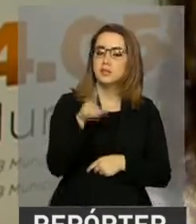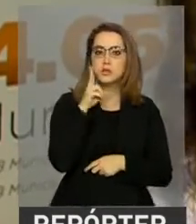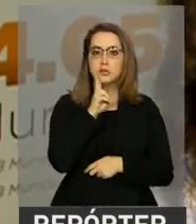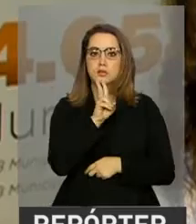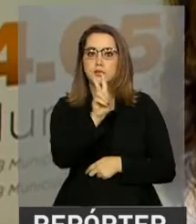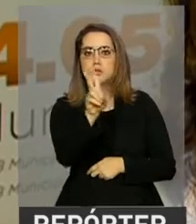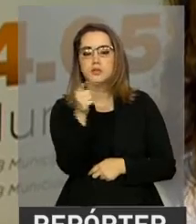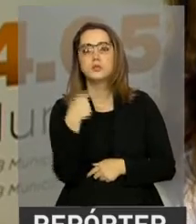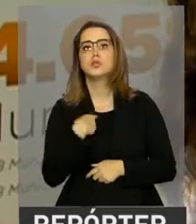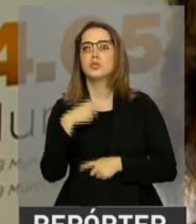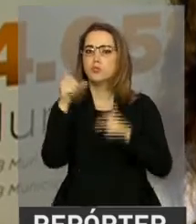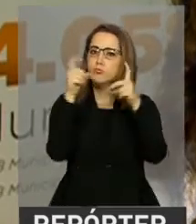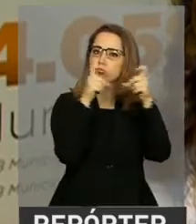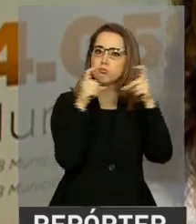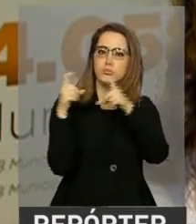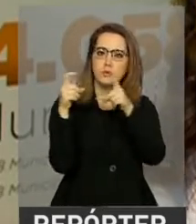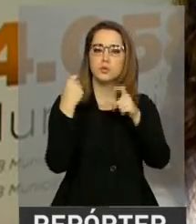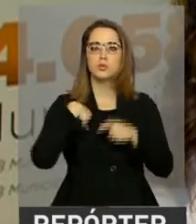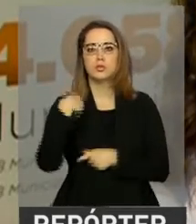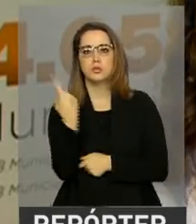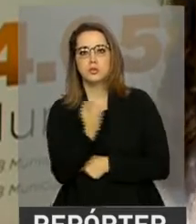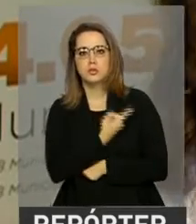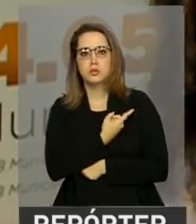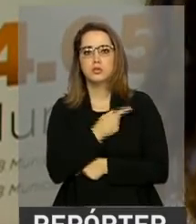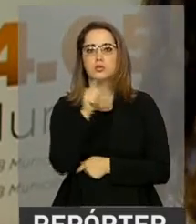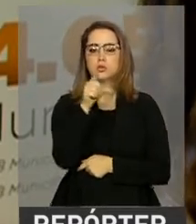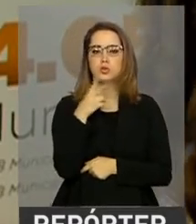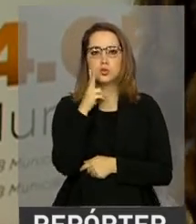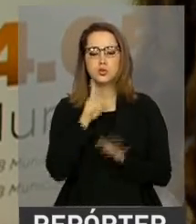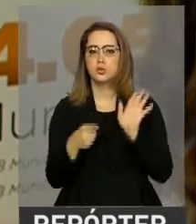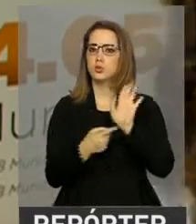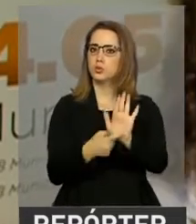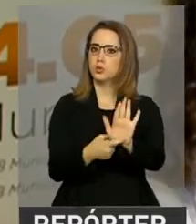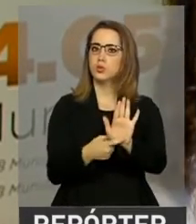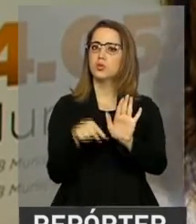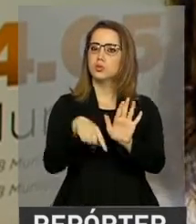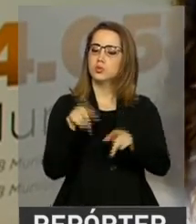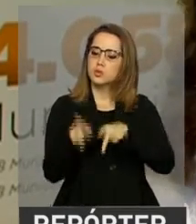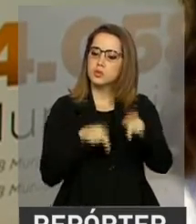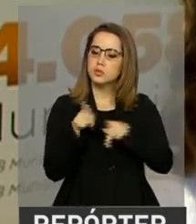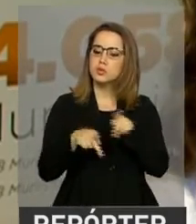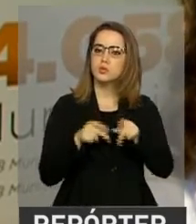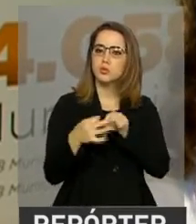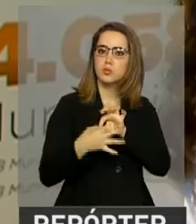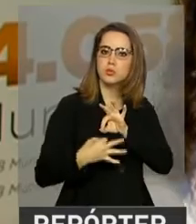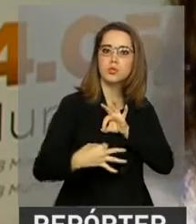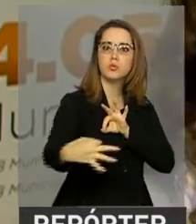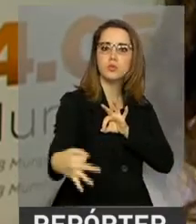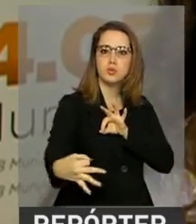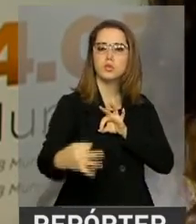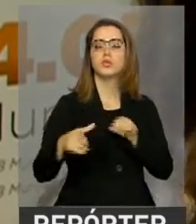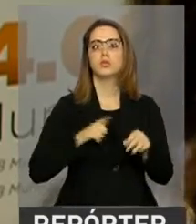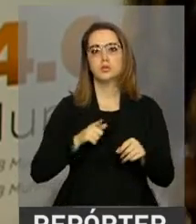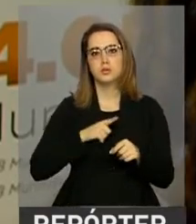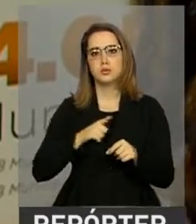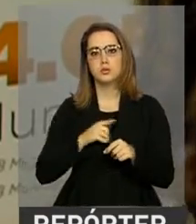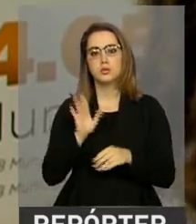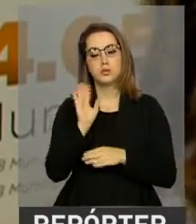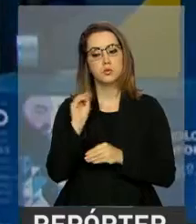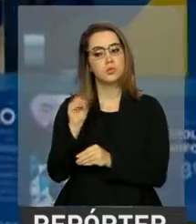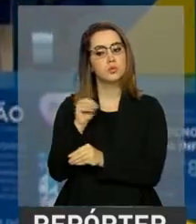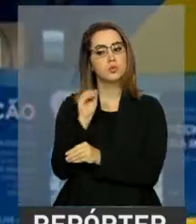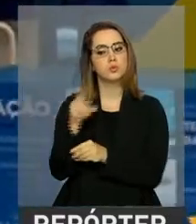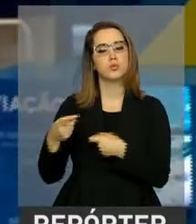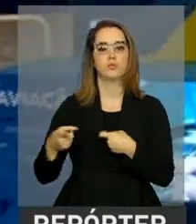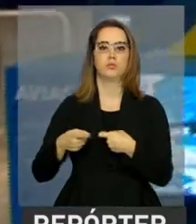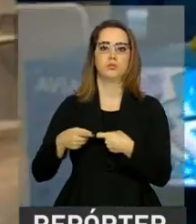a gente consegue retratar isso especificamente, essas minorias, né, com esse atendimento básico, que é totalmente voltado para a atenção básica.